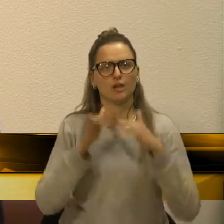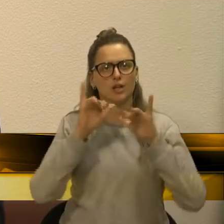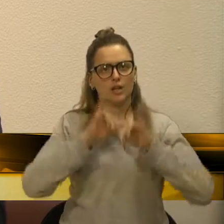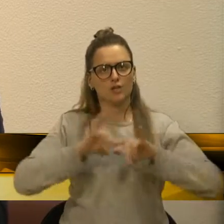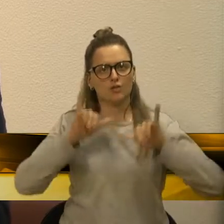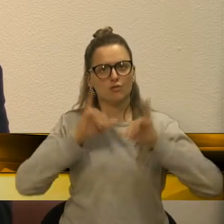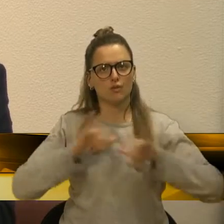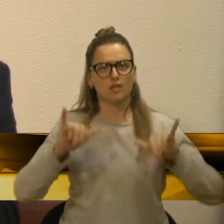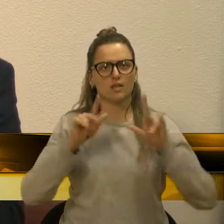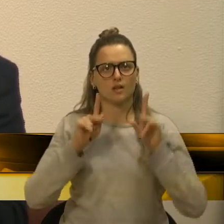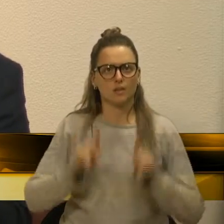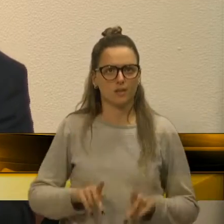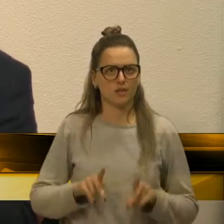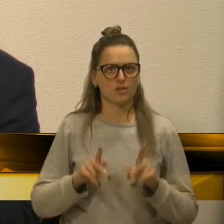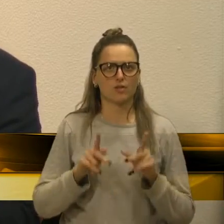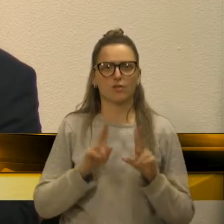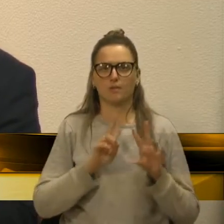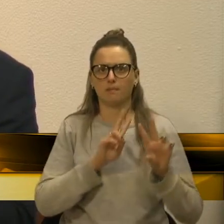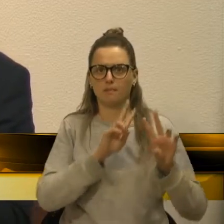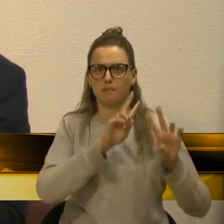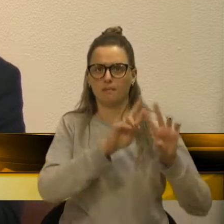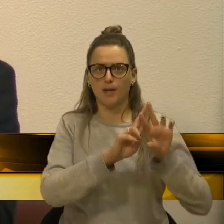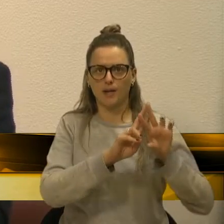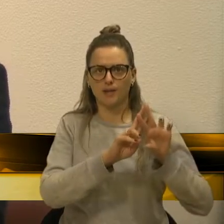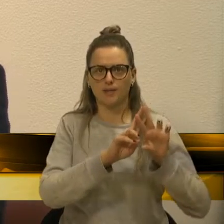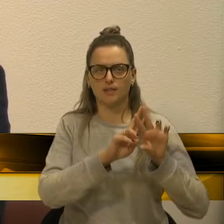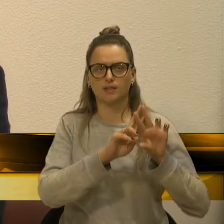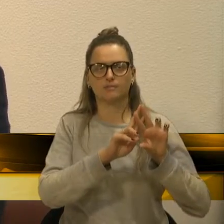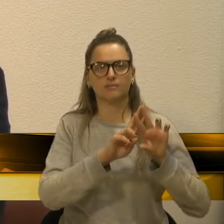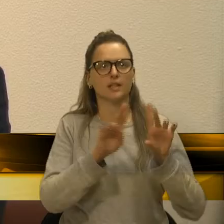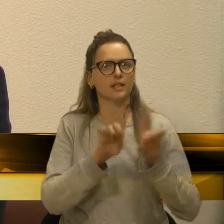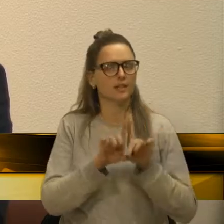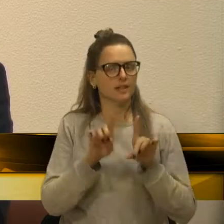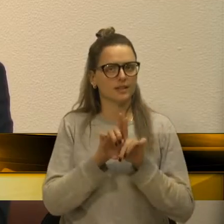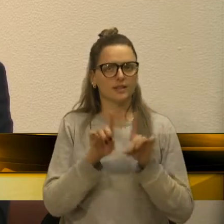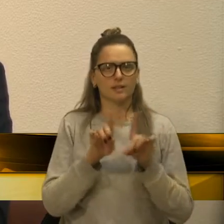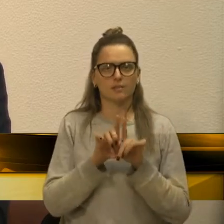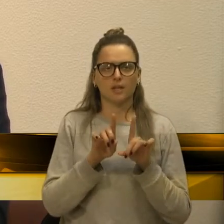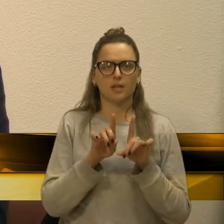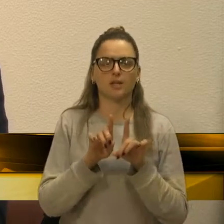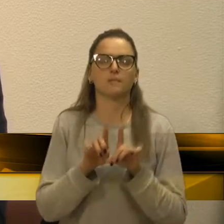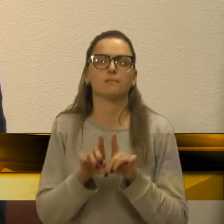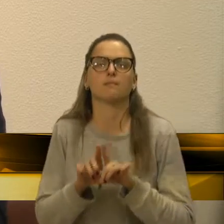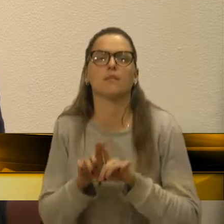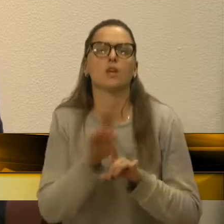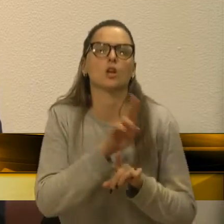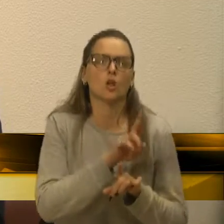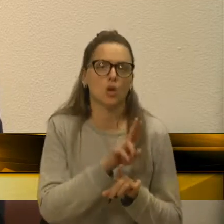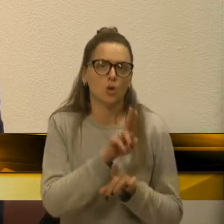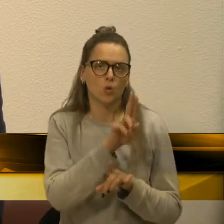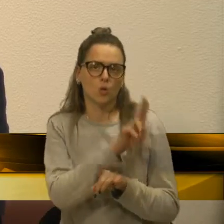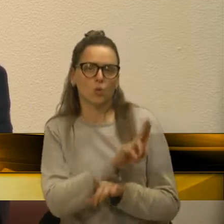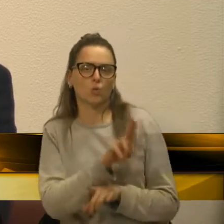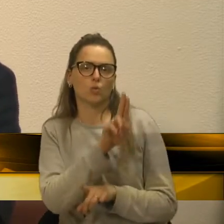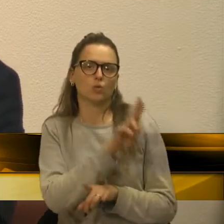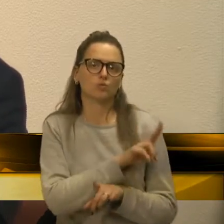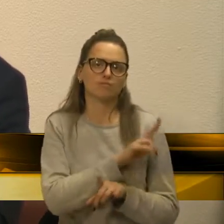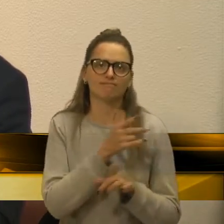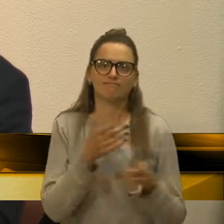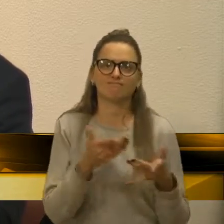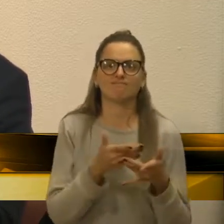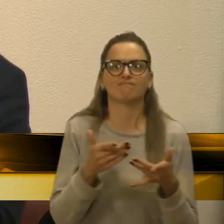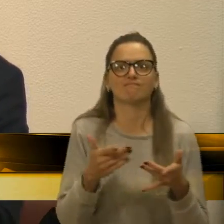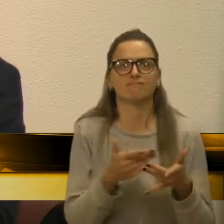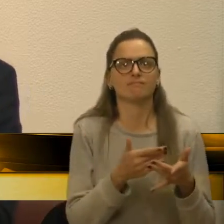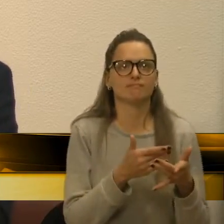foram presas, enfim, recursos foram tirados dos Correios e ficou essa imagem, essa má